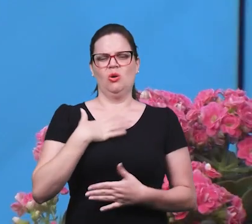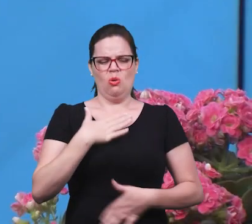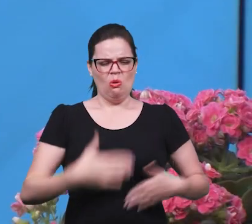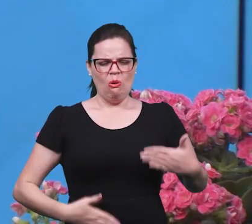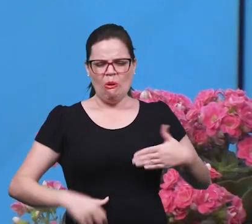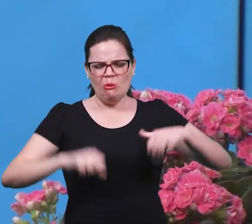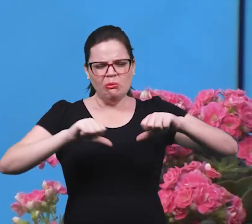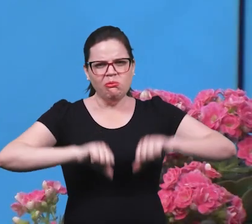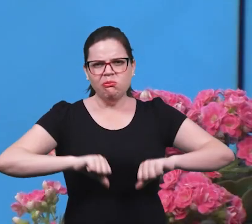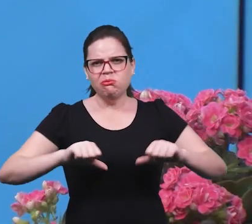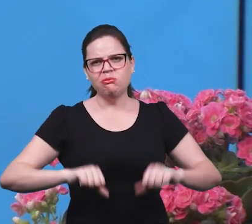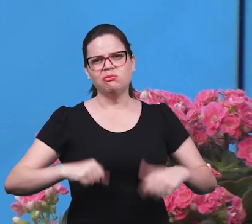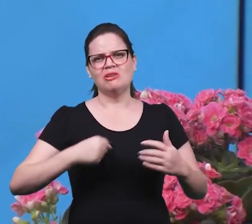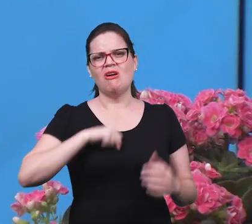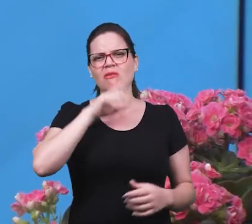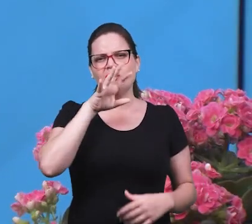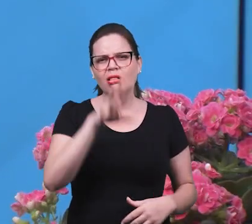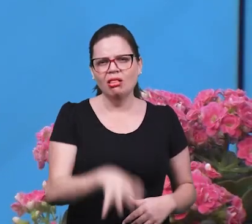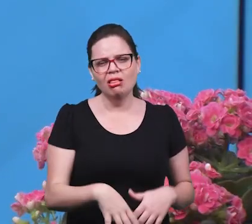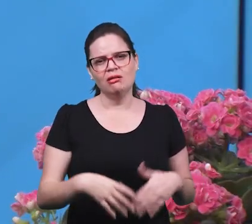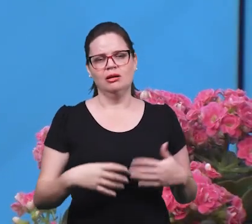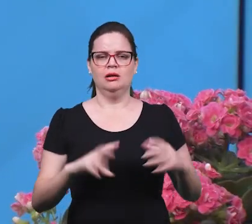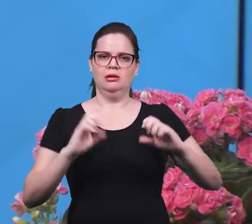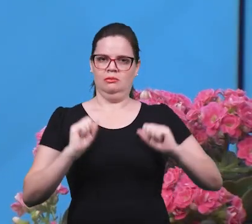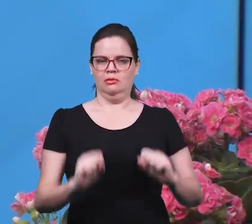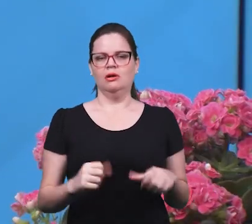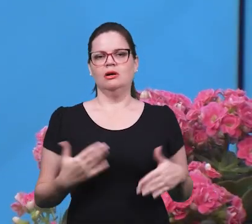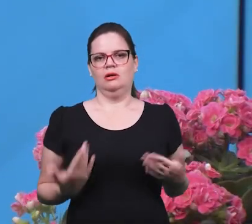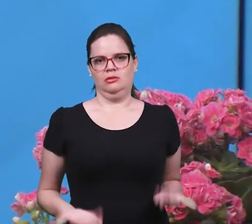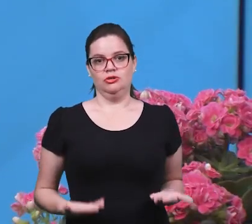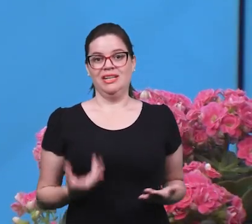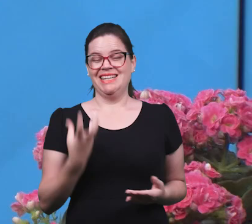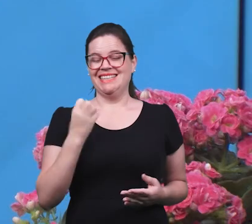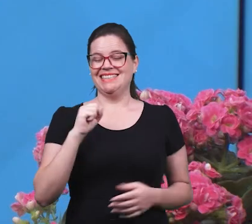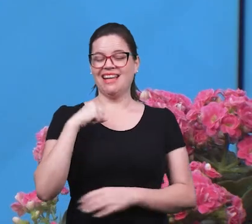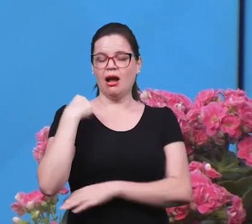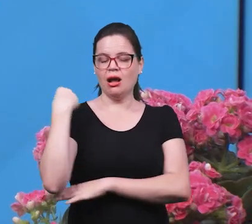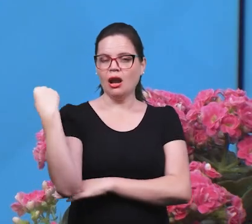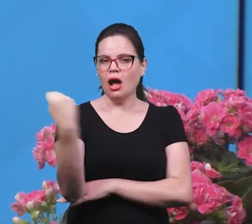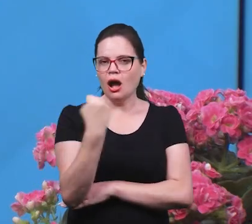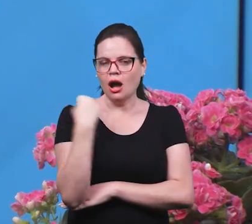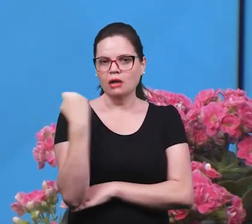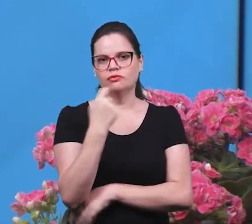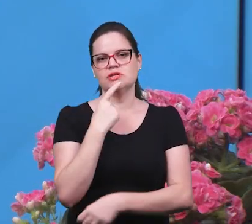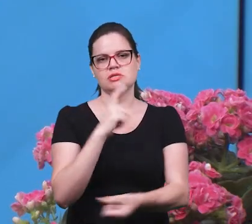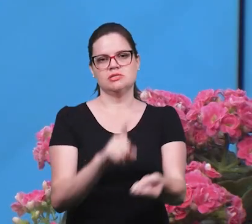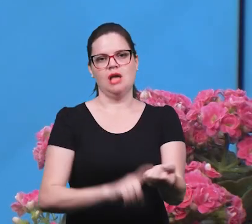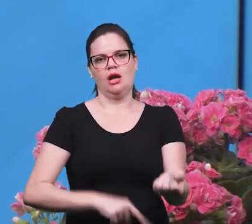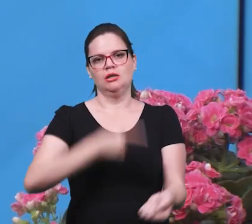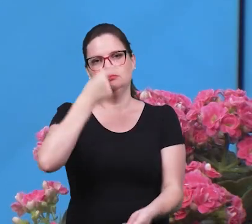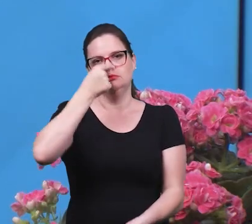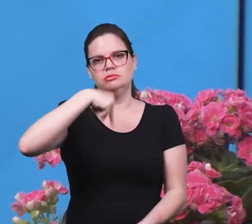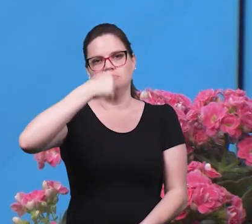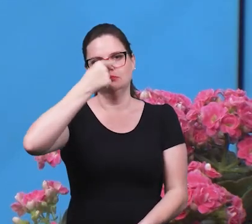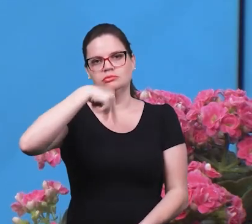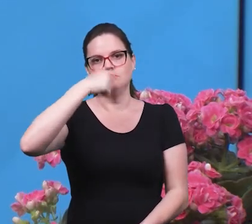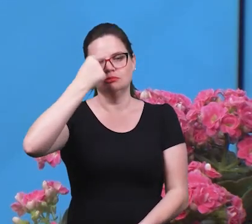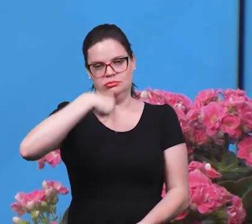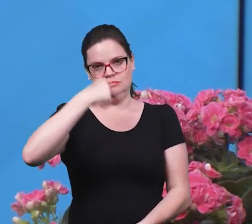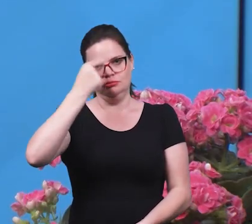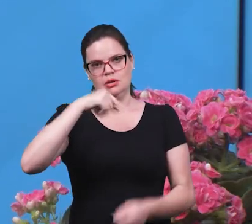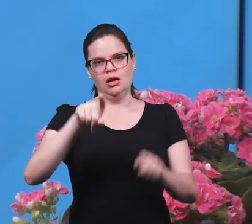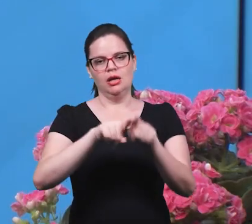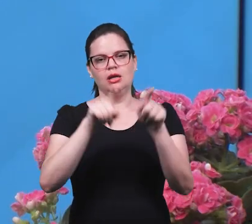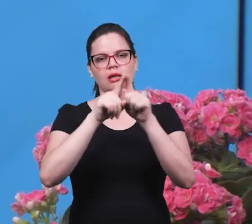corpo, e você pode, em casos muito graves, ter sangramento nasal, certo? E